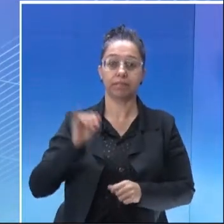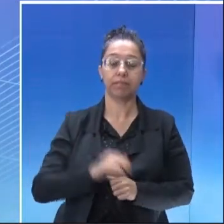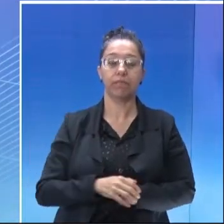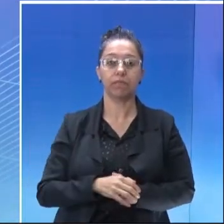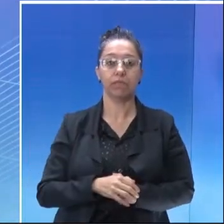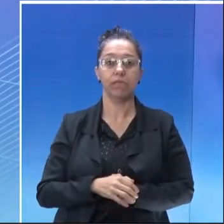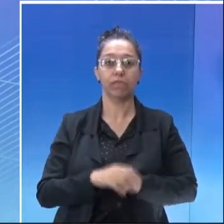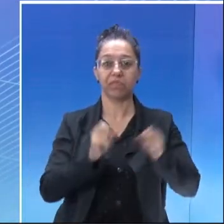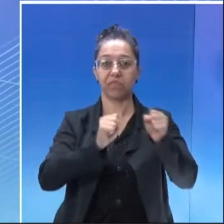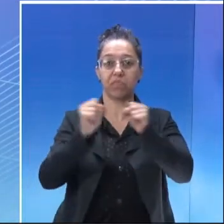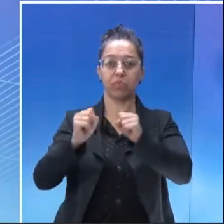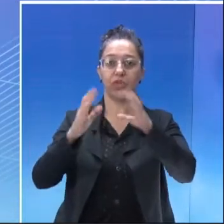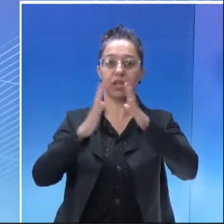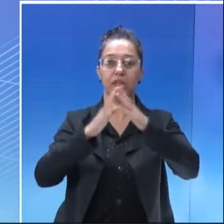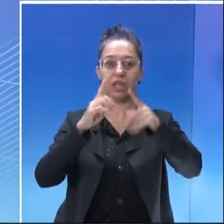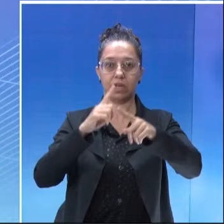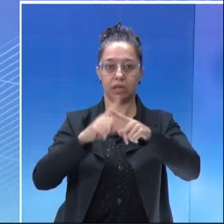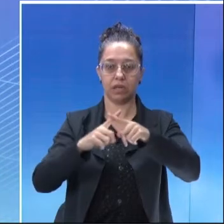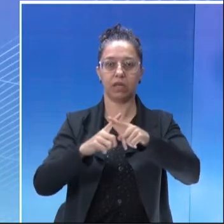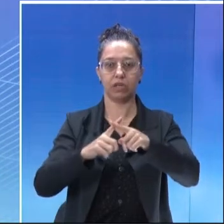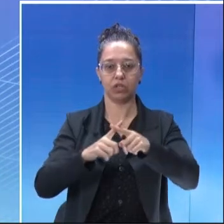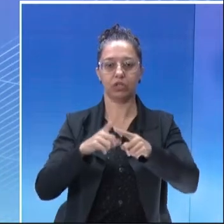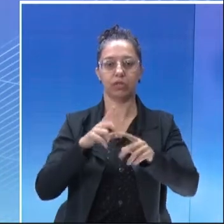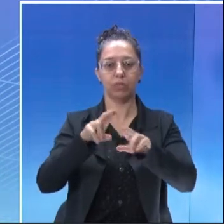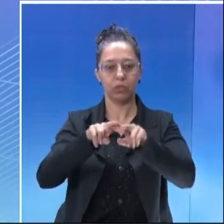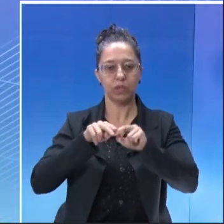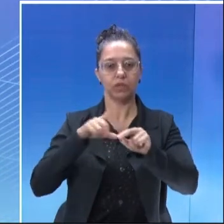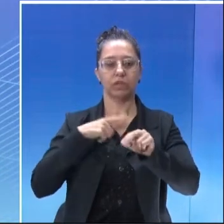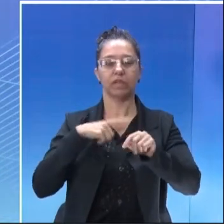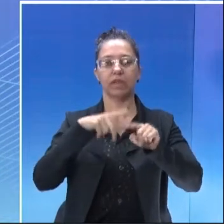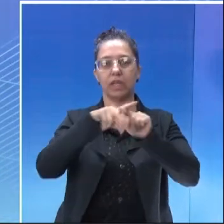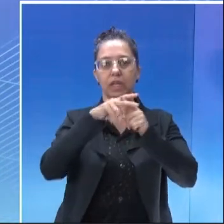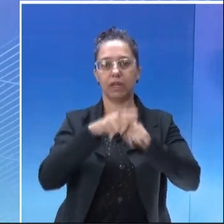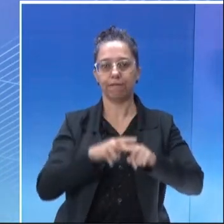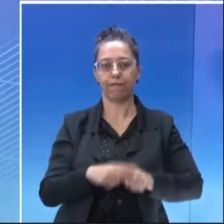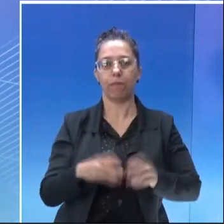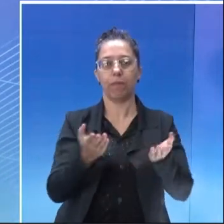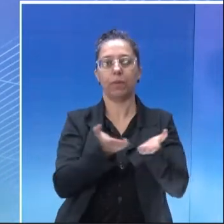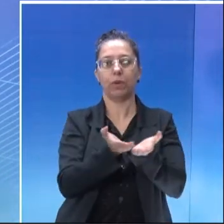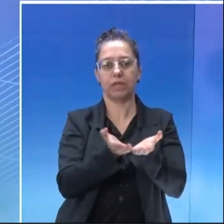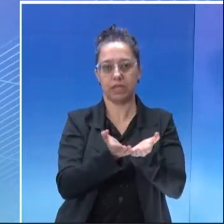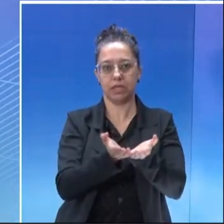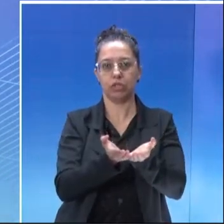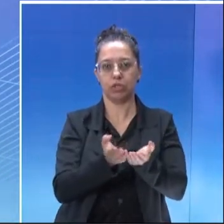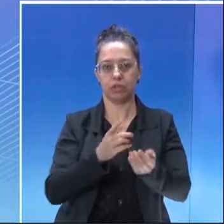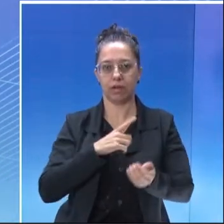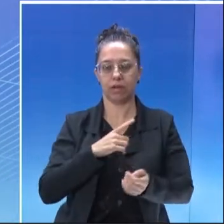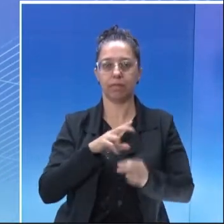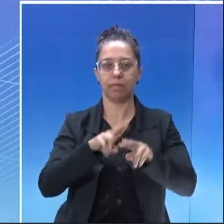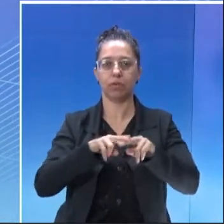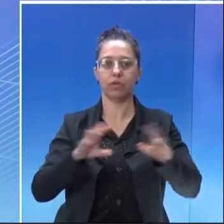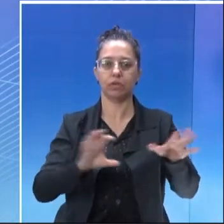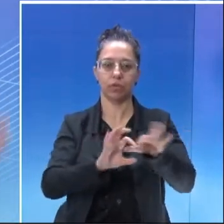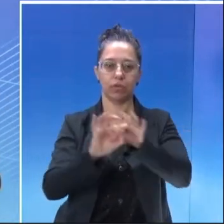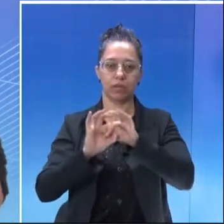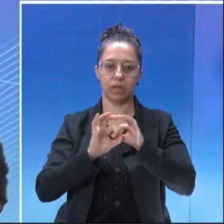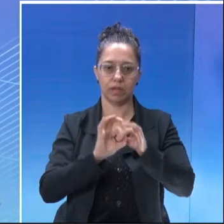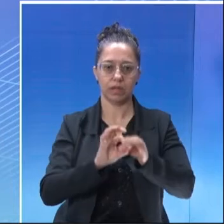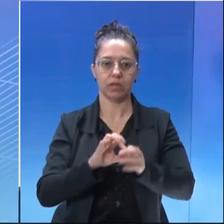teocentrismo, né, do poder da igreja, tanto é que nós vamos ter a reforma protestante e tudo mais. Então esse foi